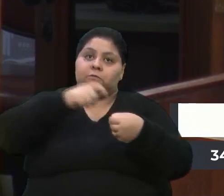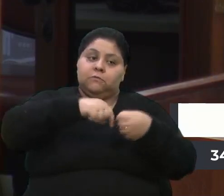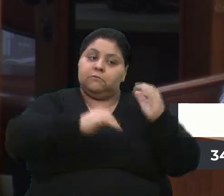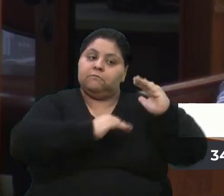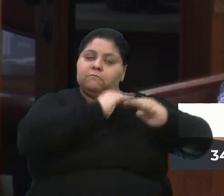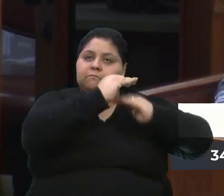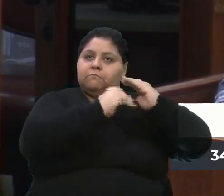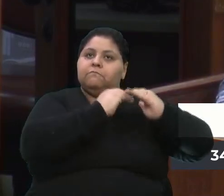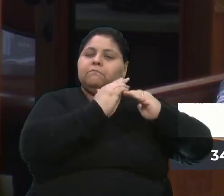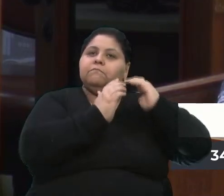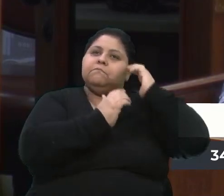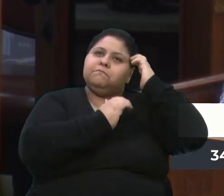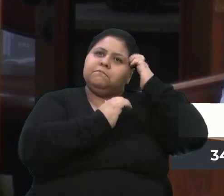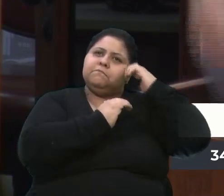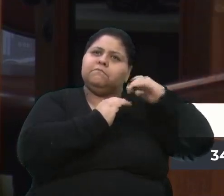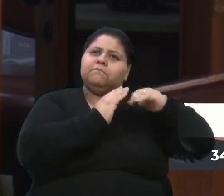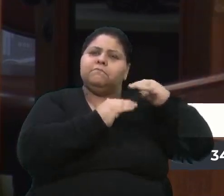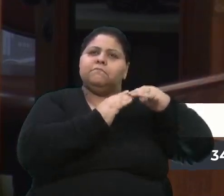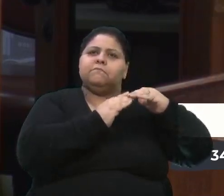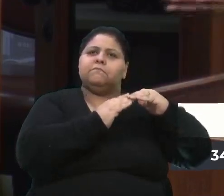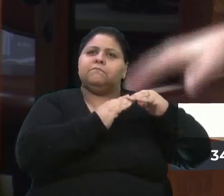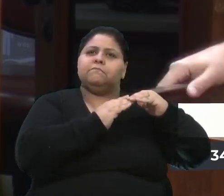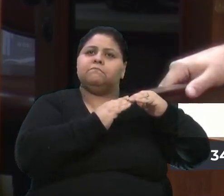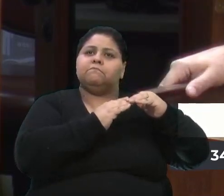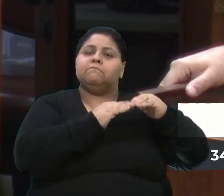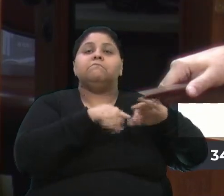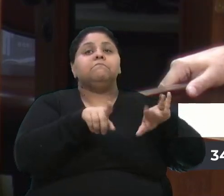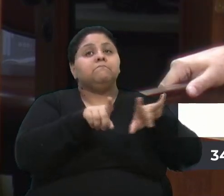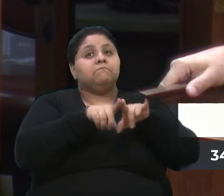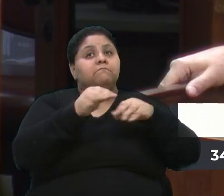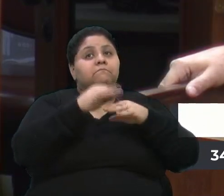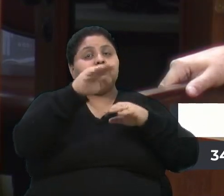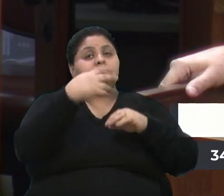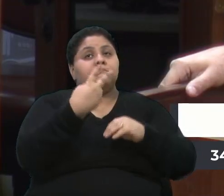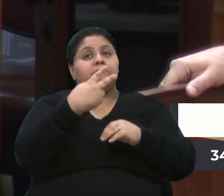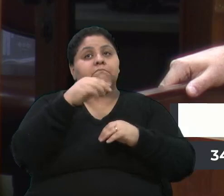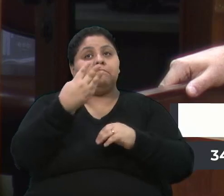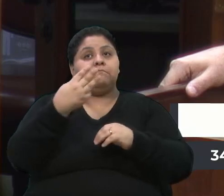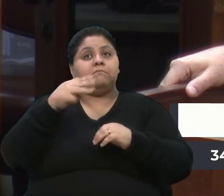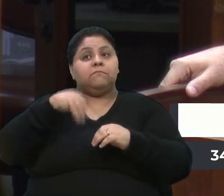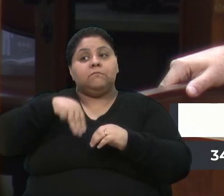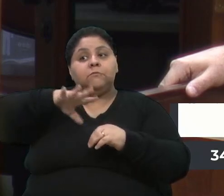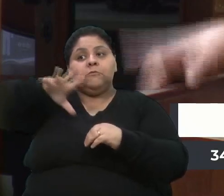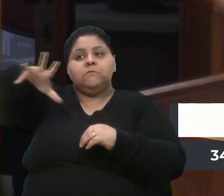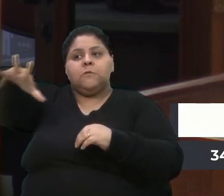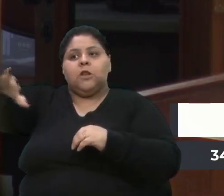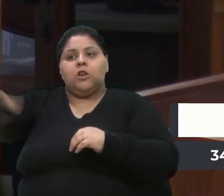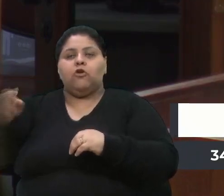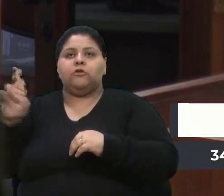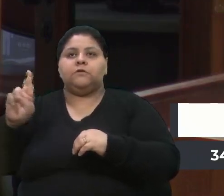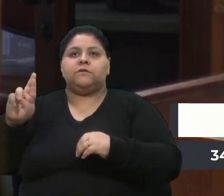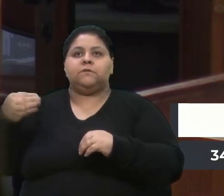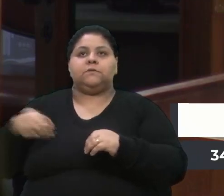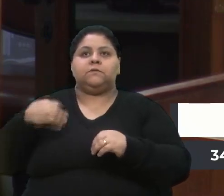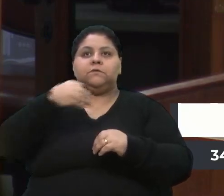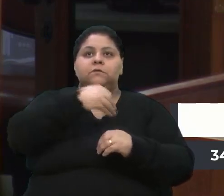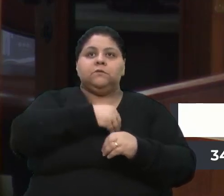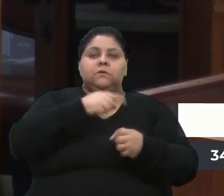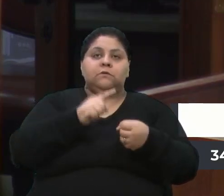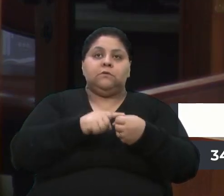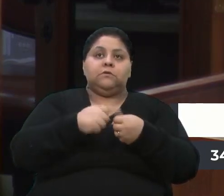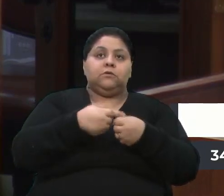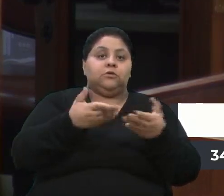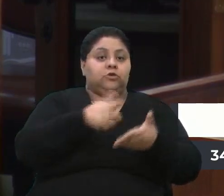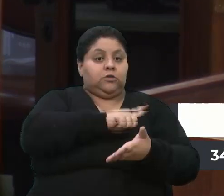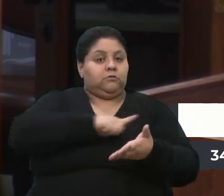crescimento. E talvez mais 54 milhões de reais aqui para a saúde de Caxias, já que no governo anterior